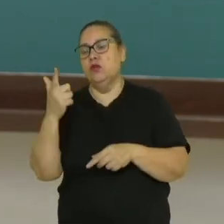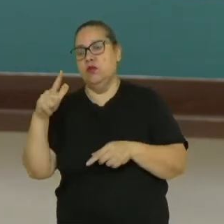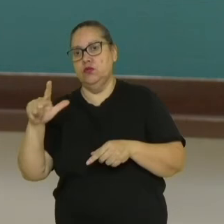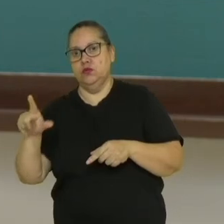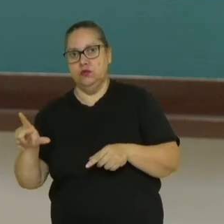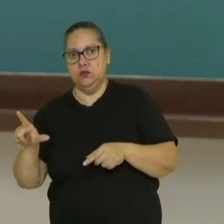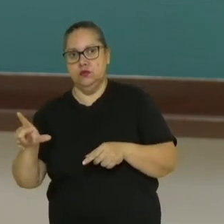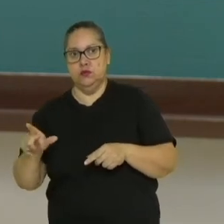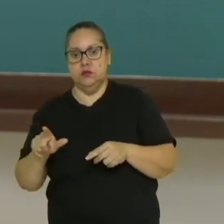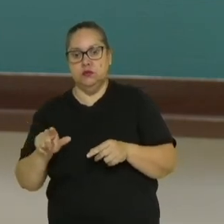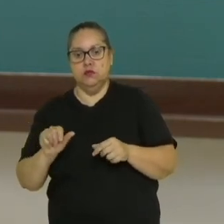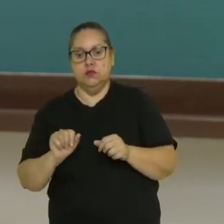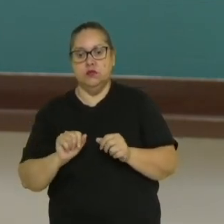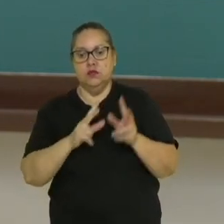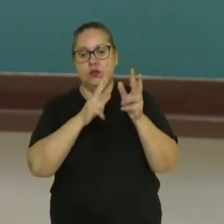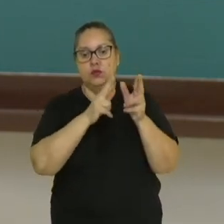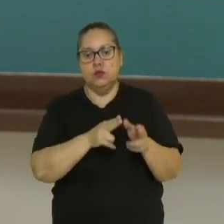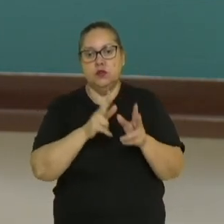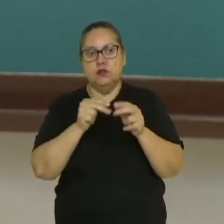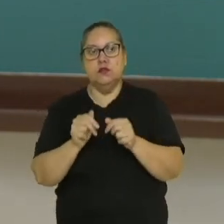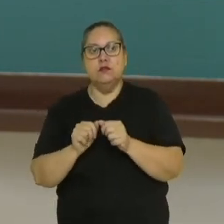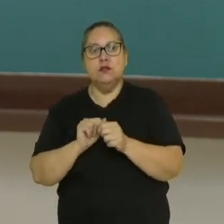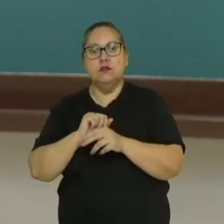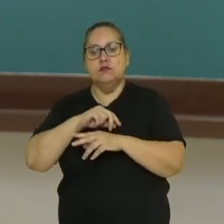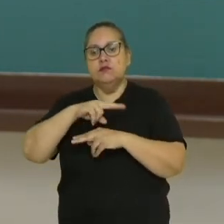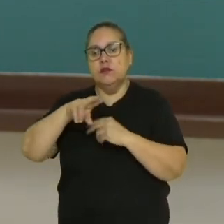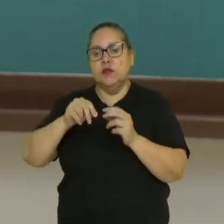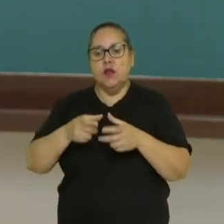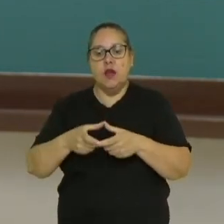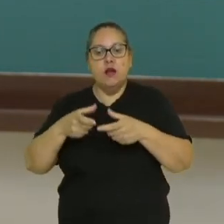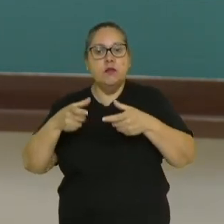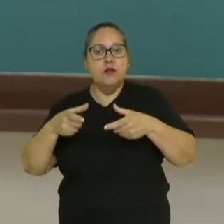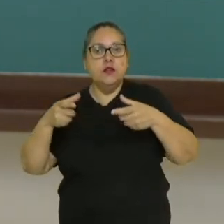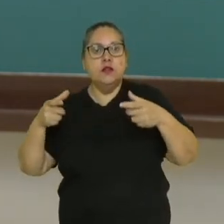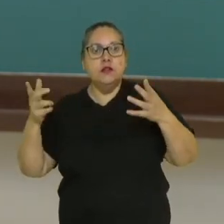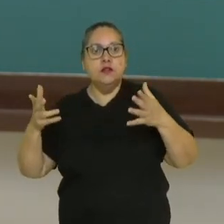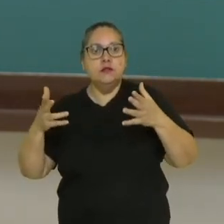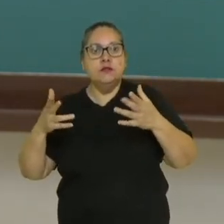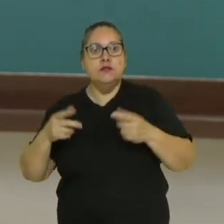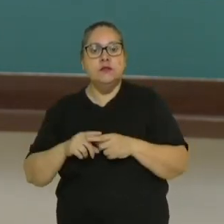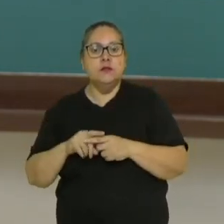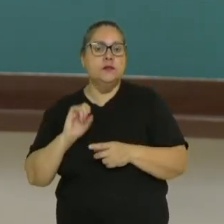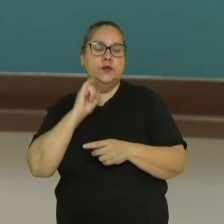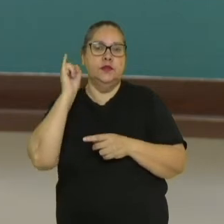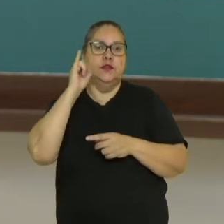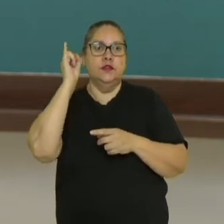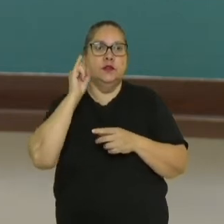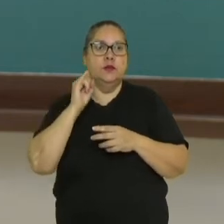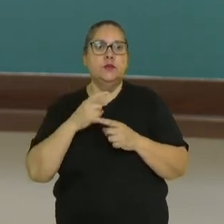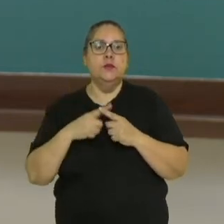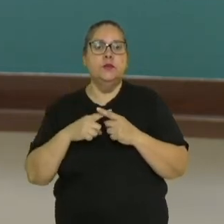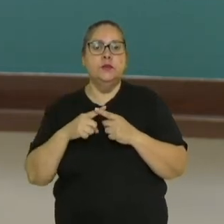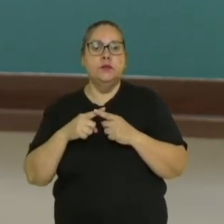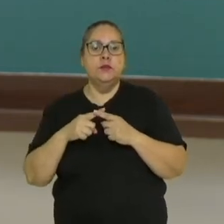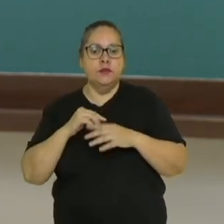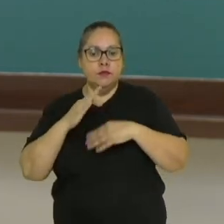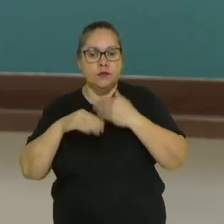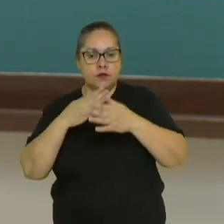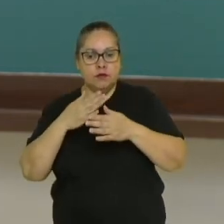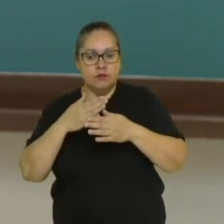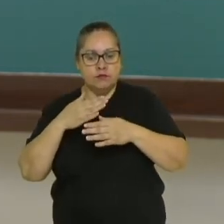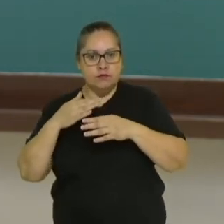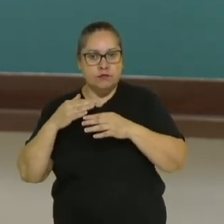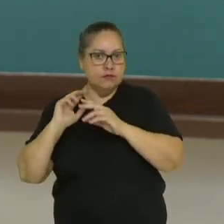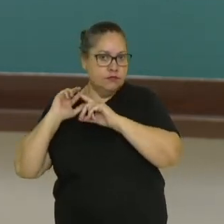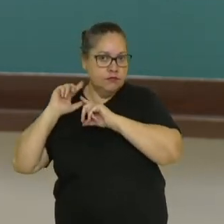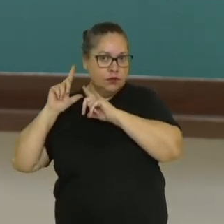outros. Eles duplicaram, mas depois eles vão aumentar essa variabilidade genética. E isso é muito importante para o processo da evolução,